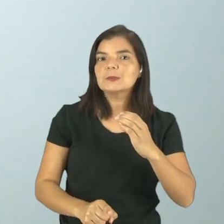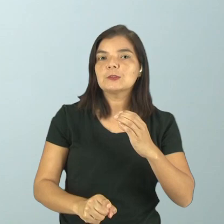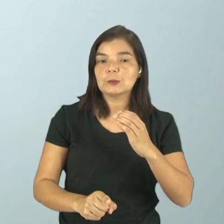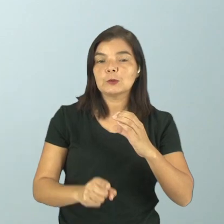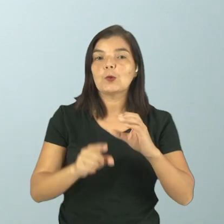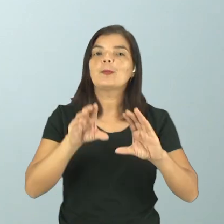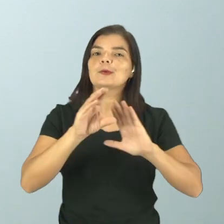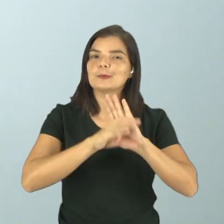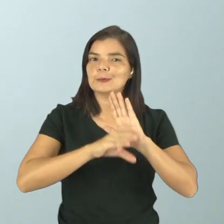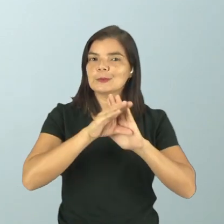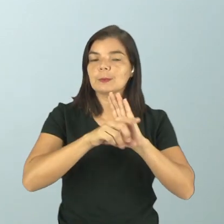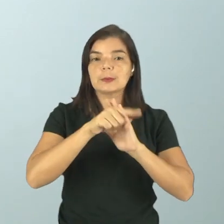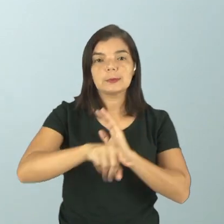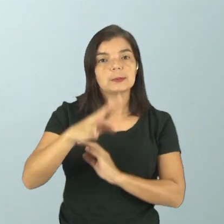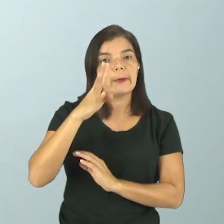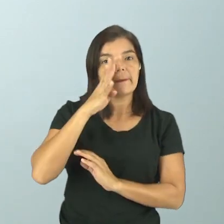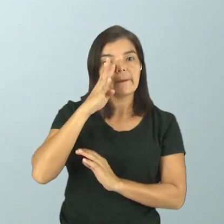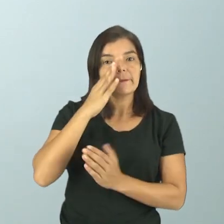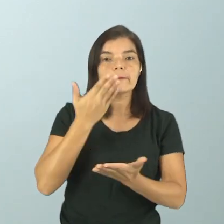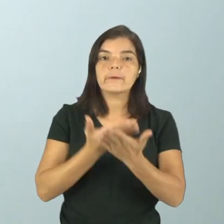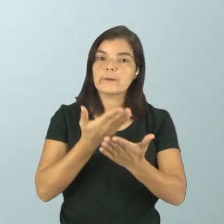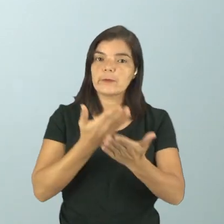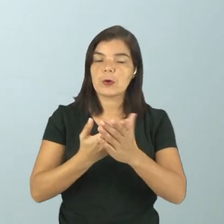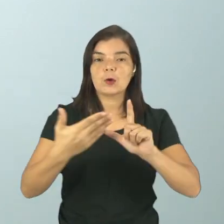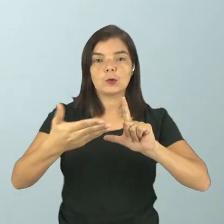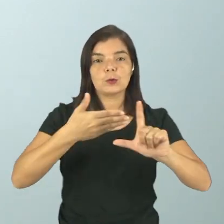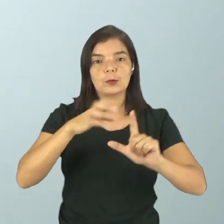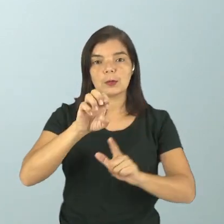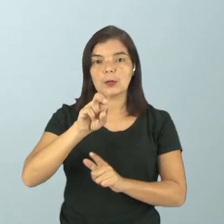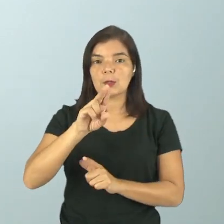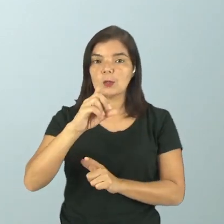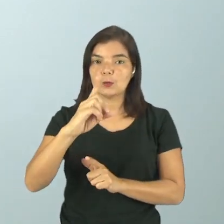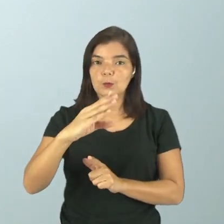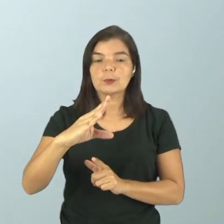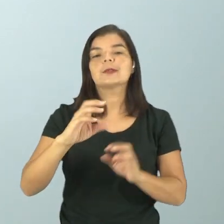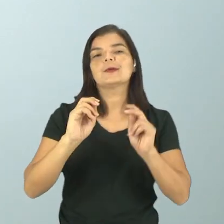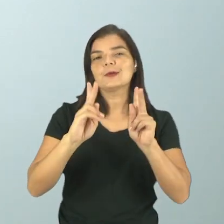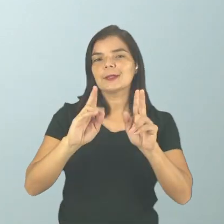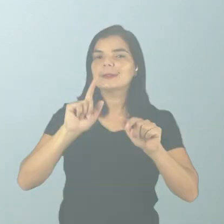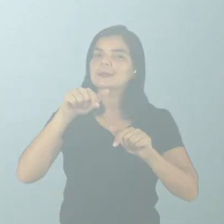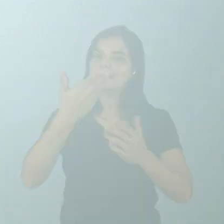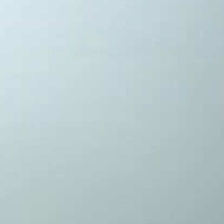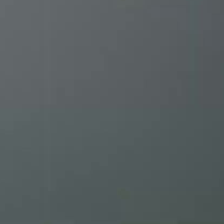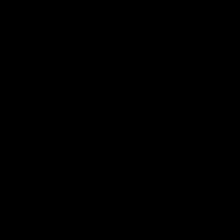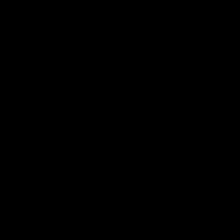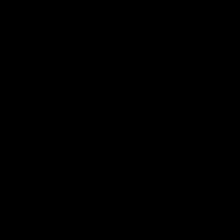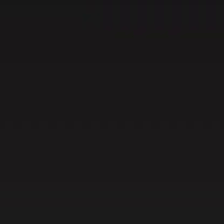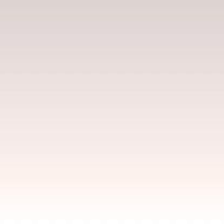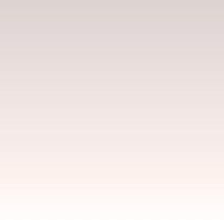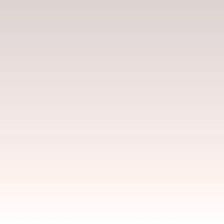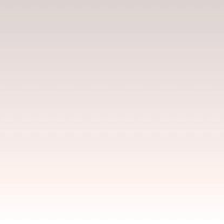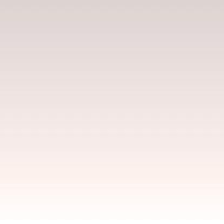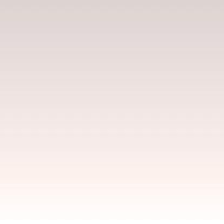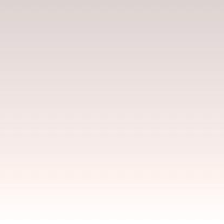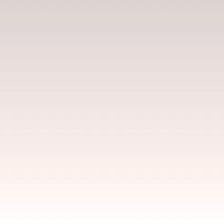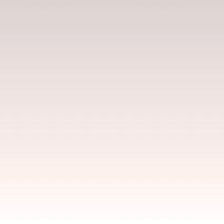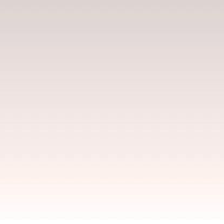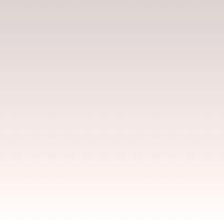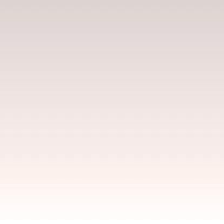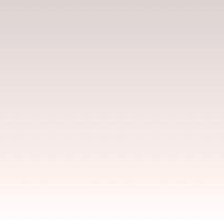esse conteúdo. Para você assistir essa aula, você visita a plataforma Eduque, ok? Até a próxima!